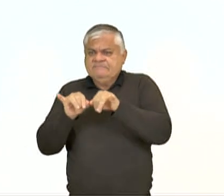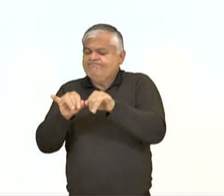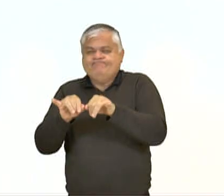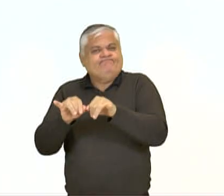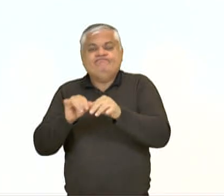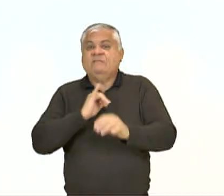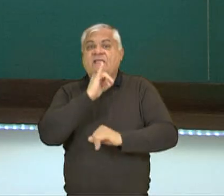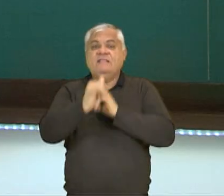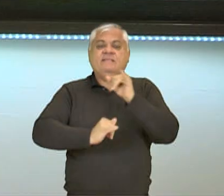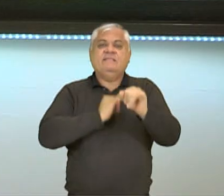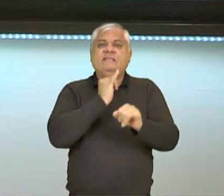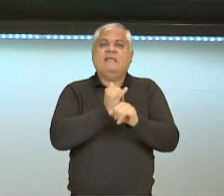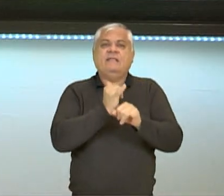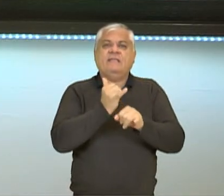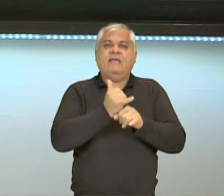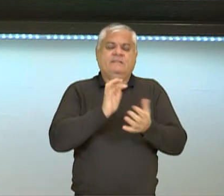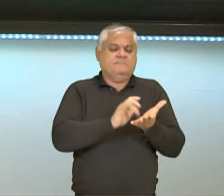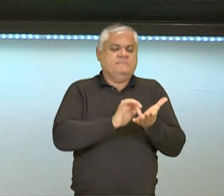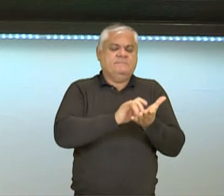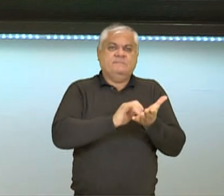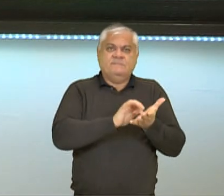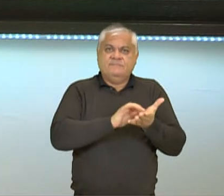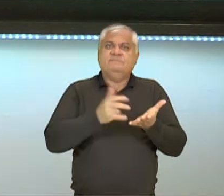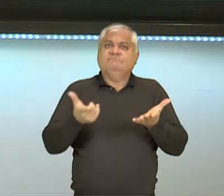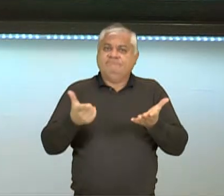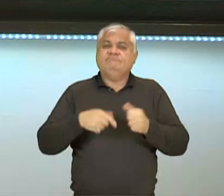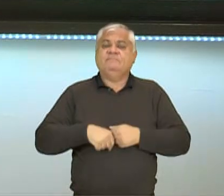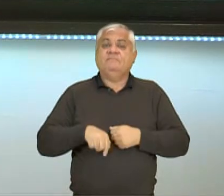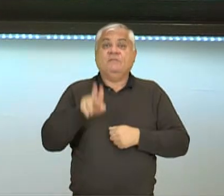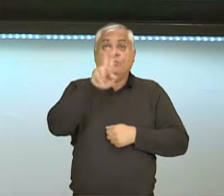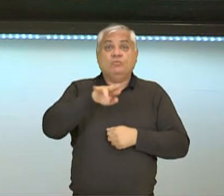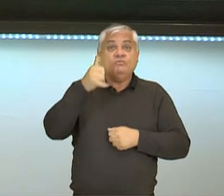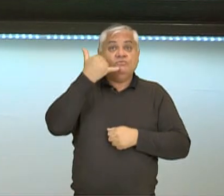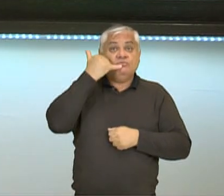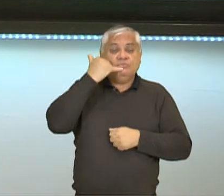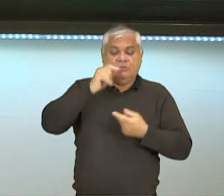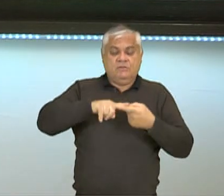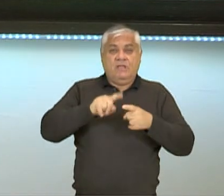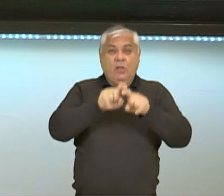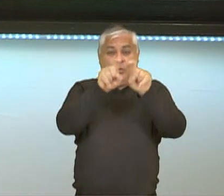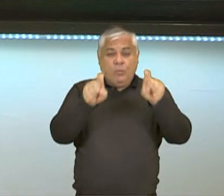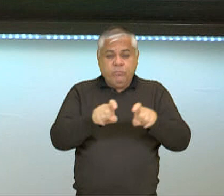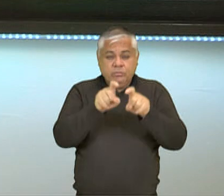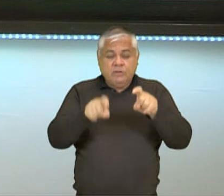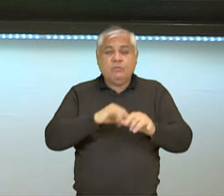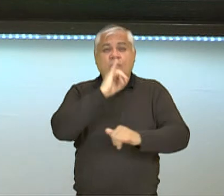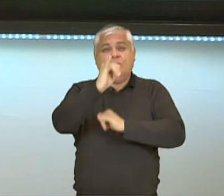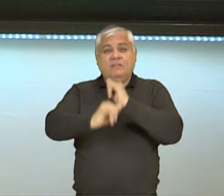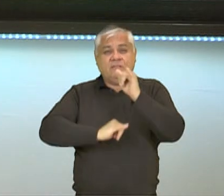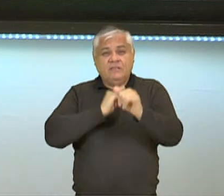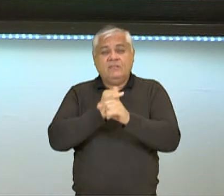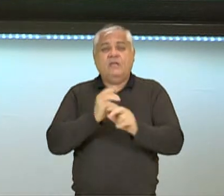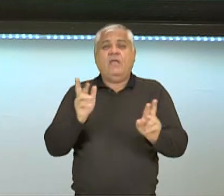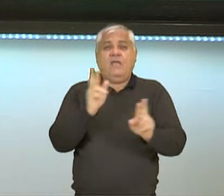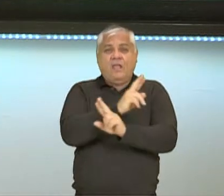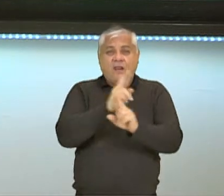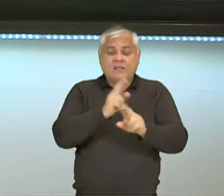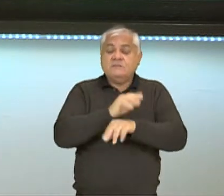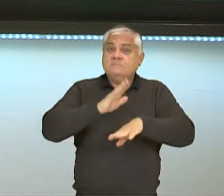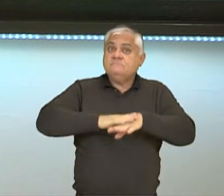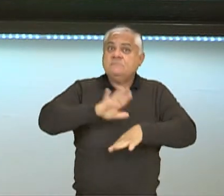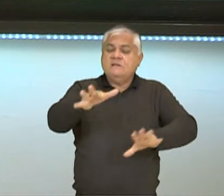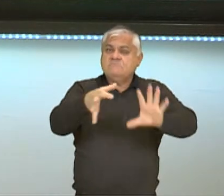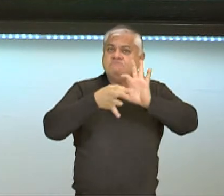da internet, inclusive o uso do celular, do computador, da internet, as nossas relações ficaram cada vez